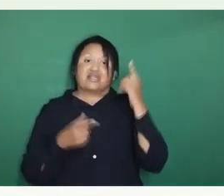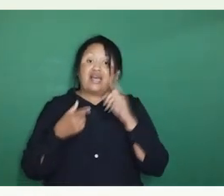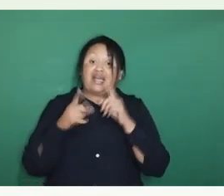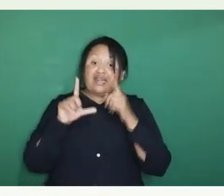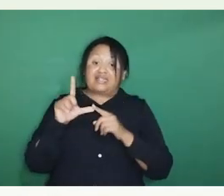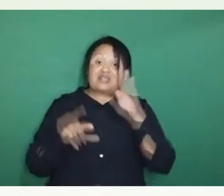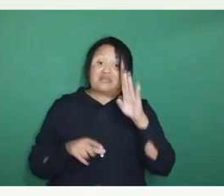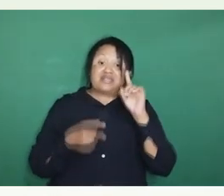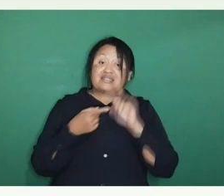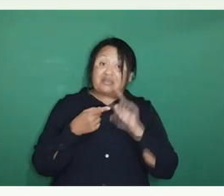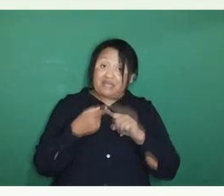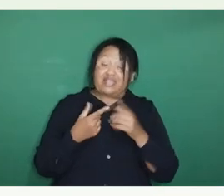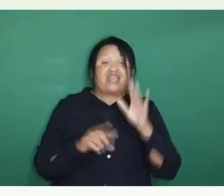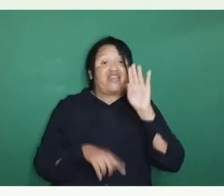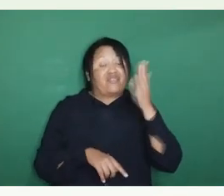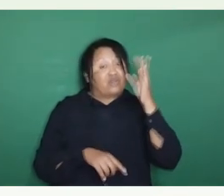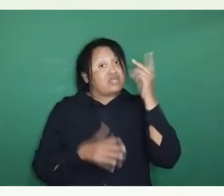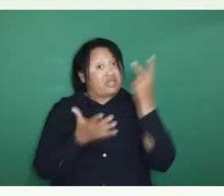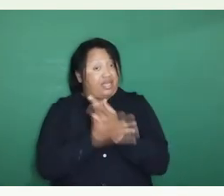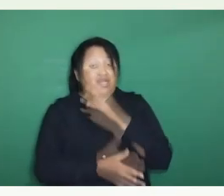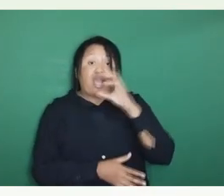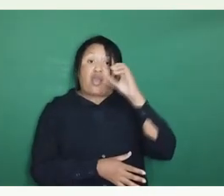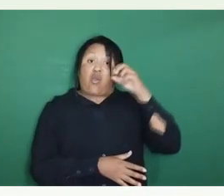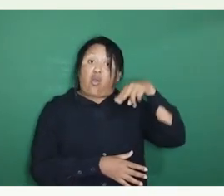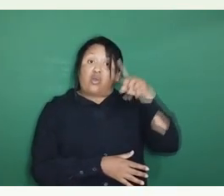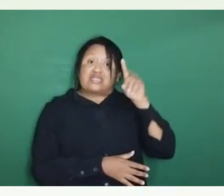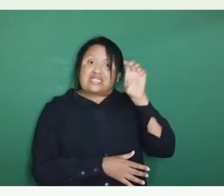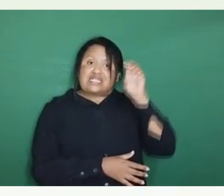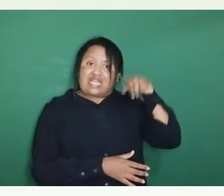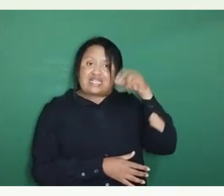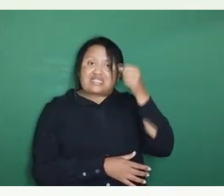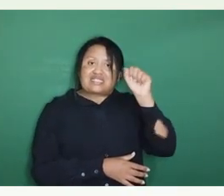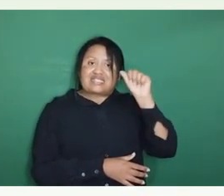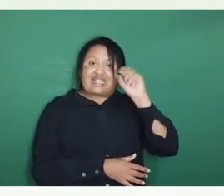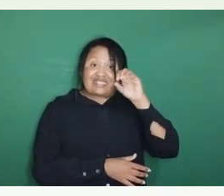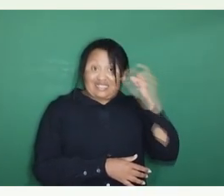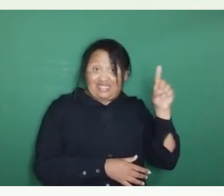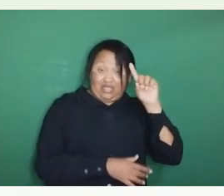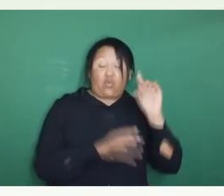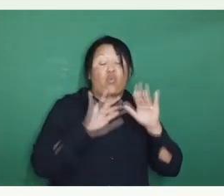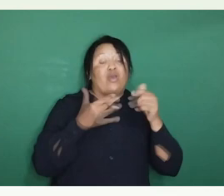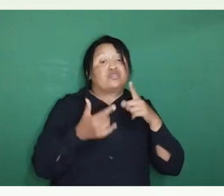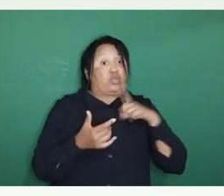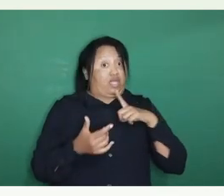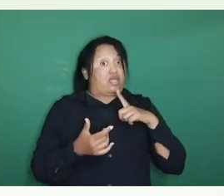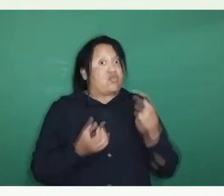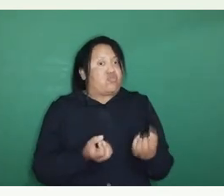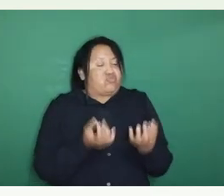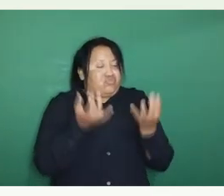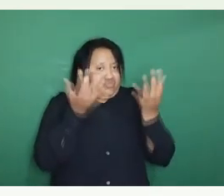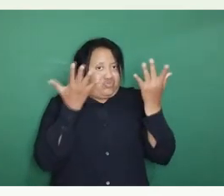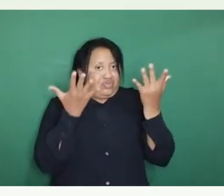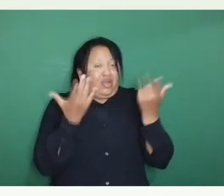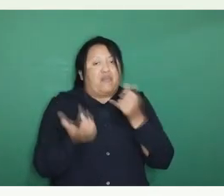a letra B também é falsa né condensação condensação é quando eu tenho